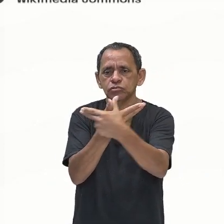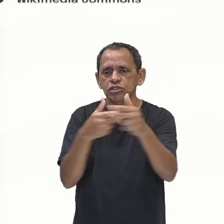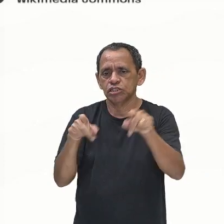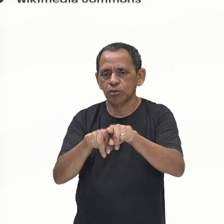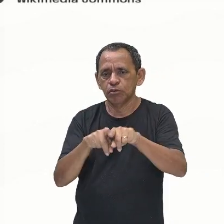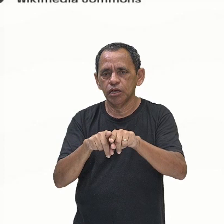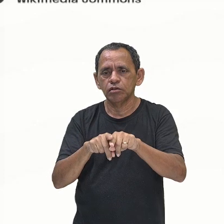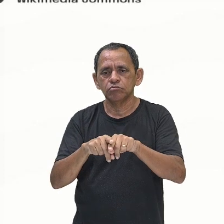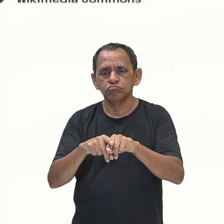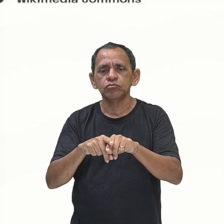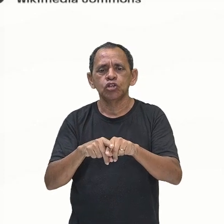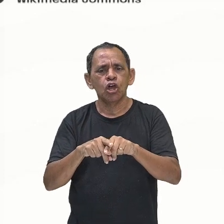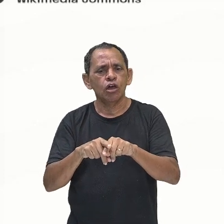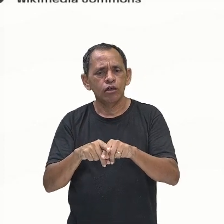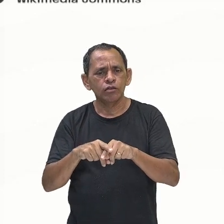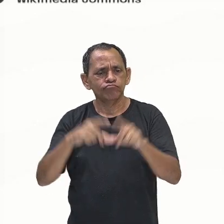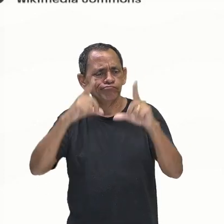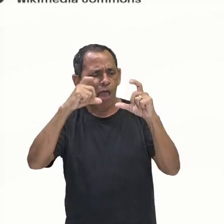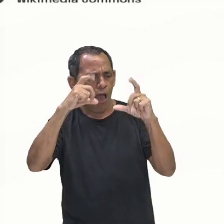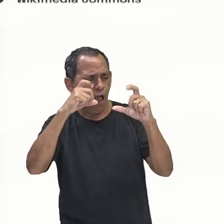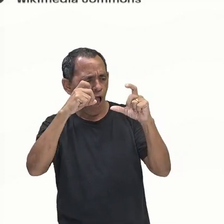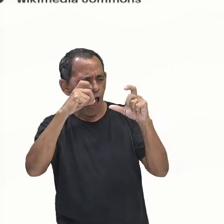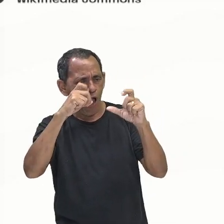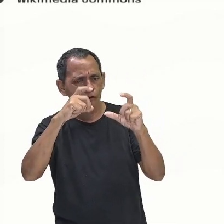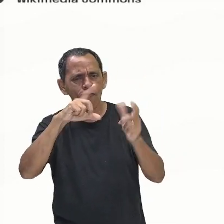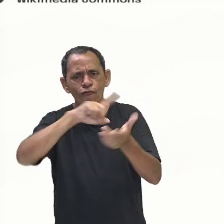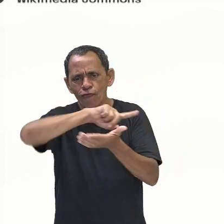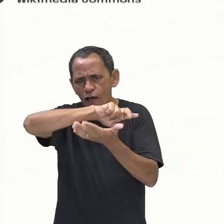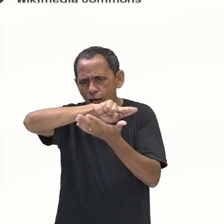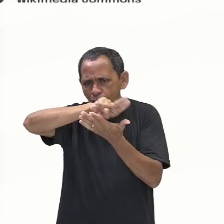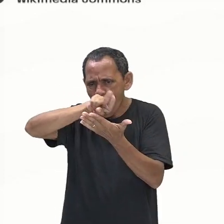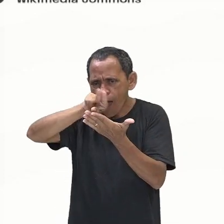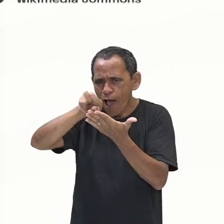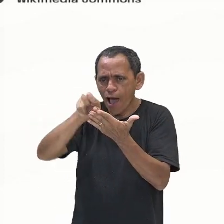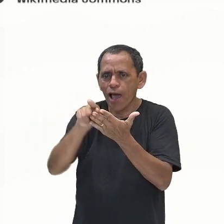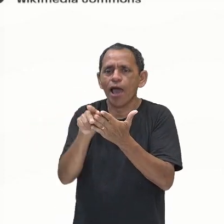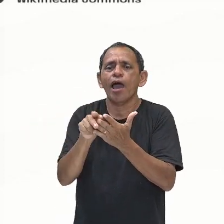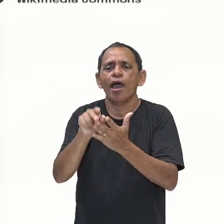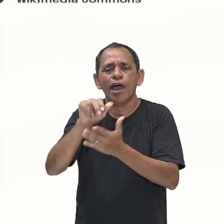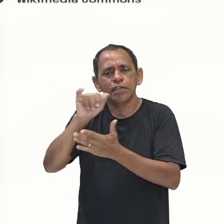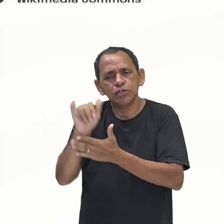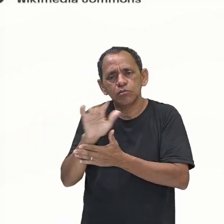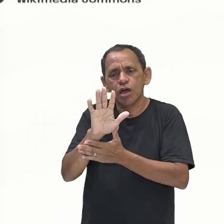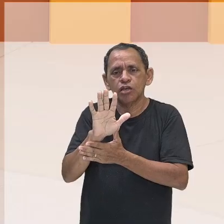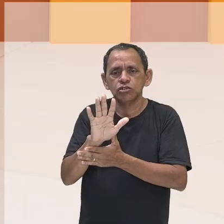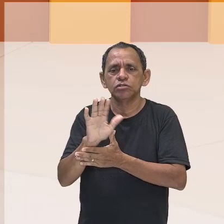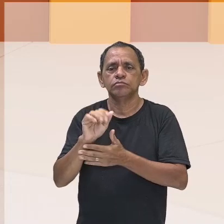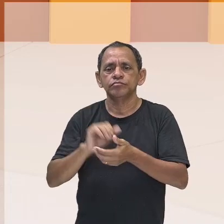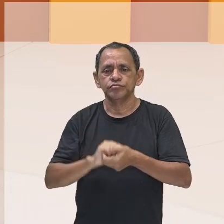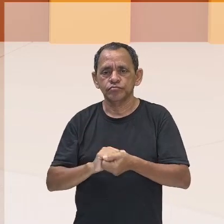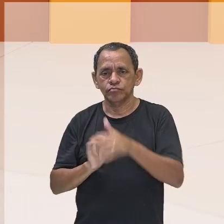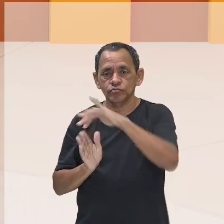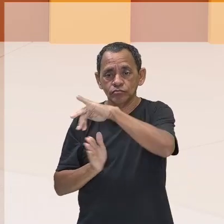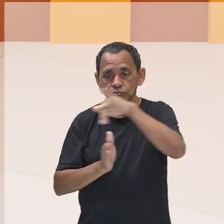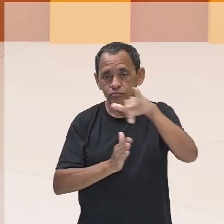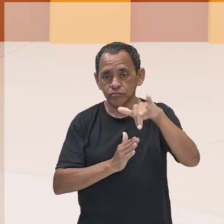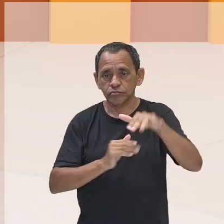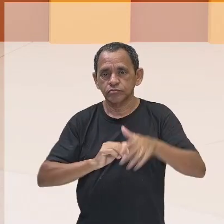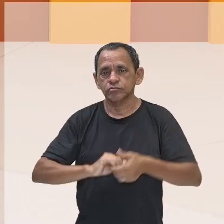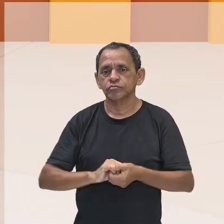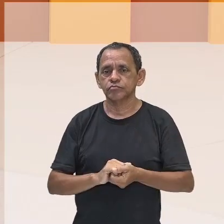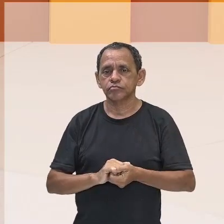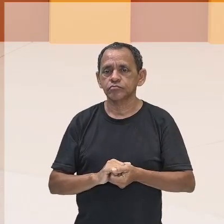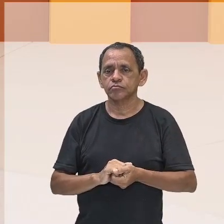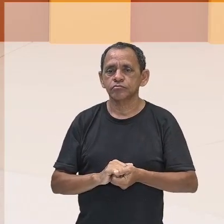imagens aí pra gente, né? Então vamos dar uma olhadinha mais adiante agora, né? Vamos passar para uma